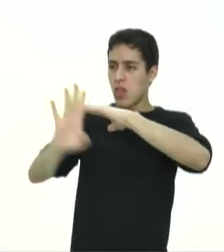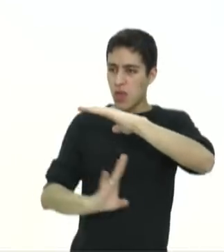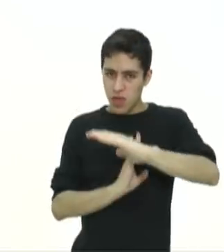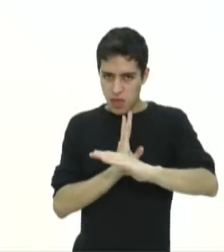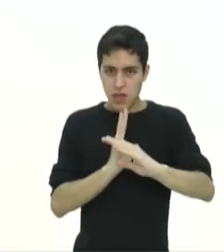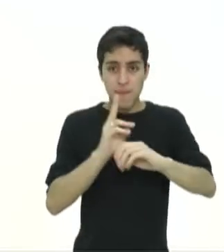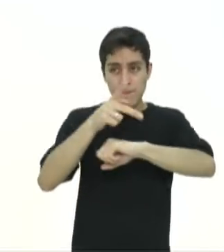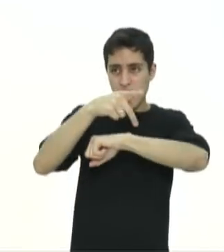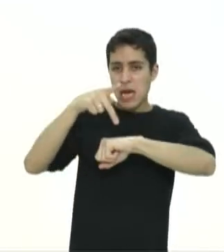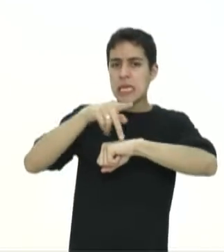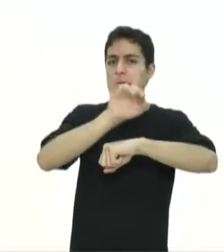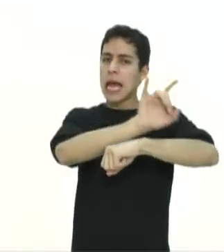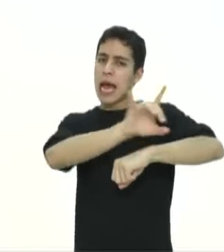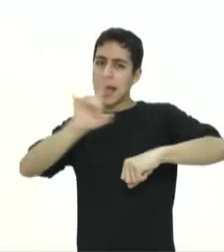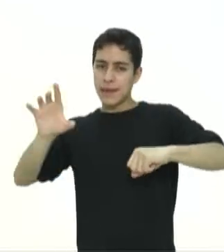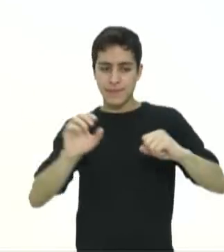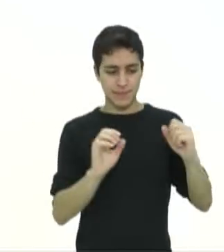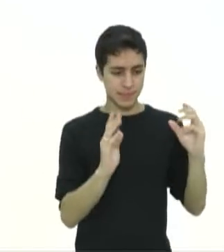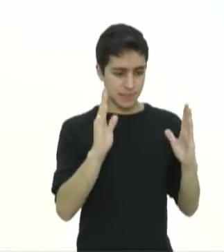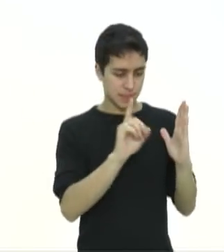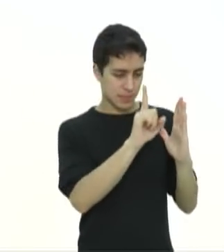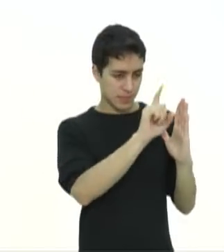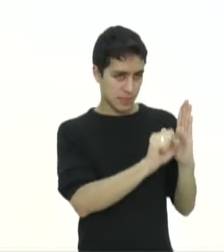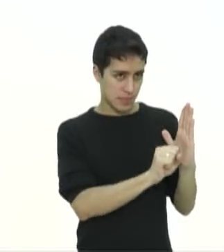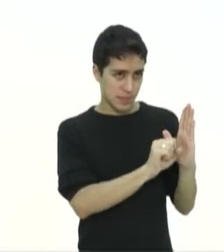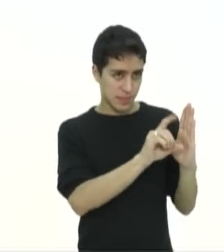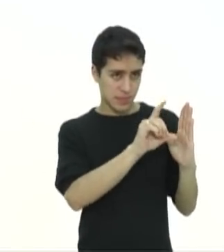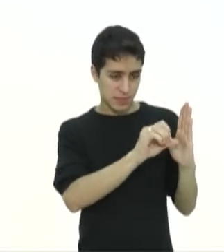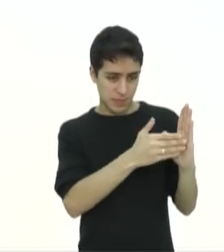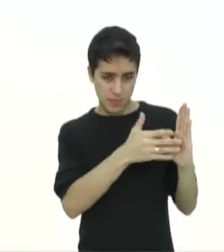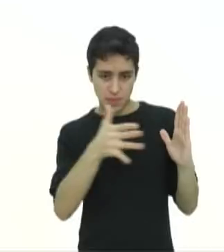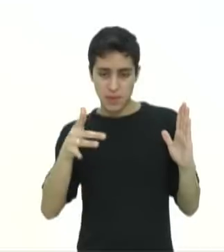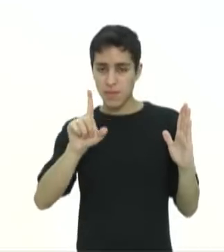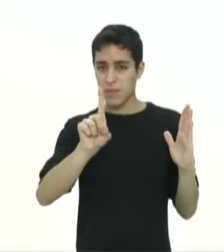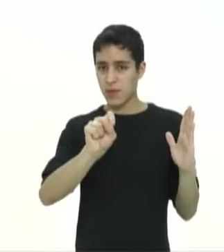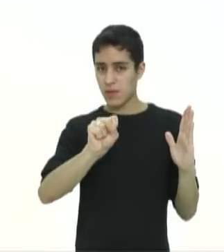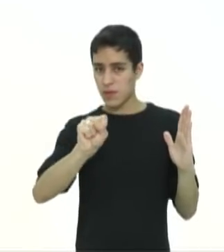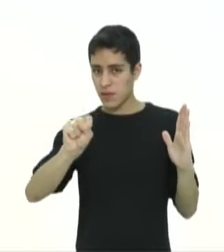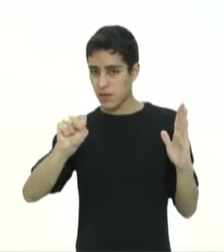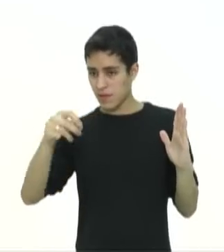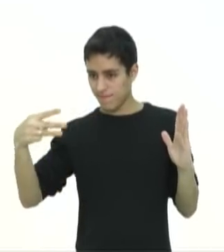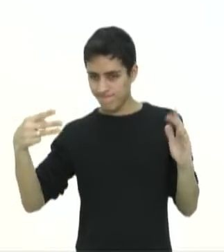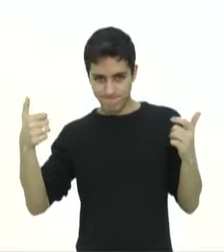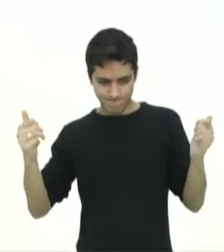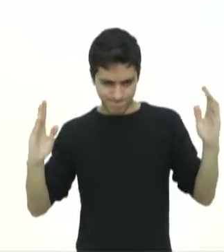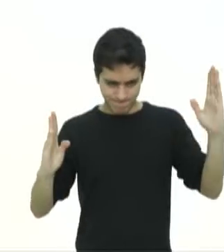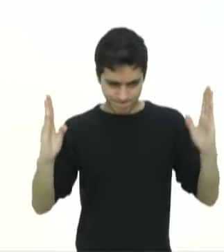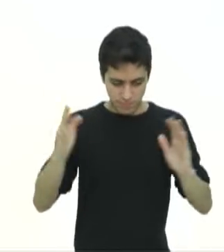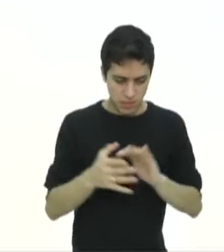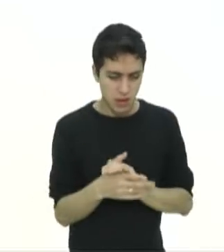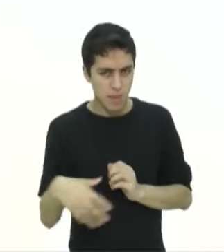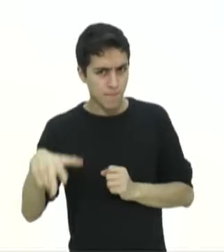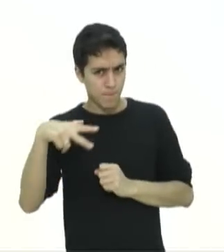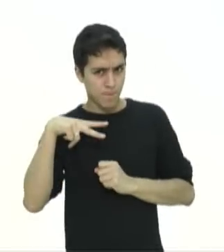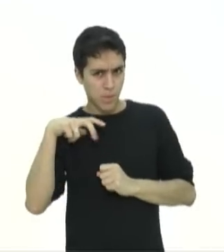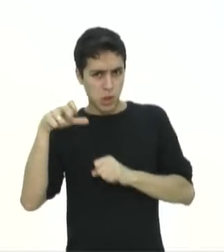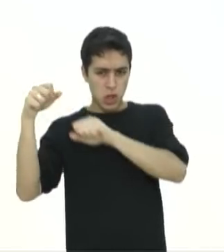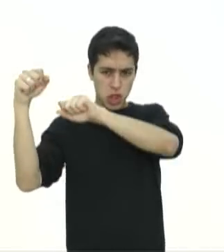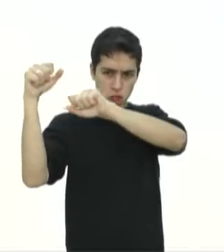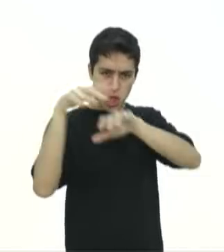entre 1819 e 1883. Vamos lá! Portugueses,